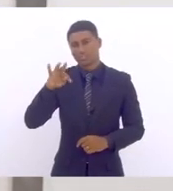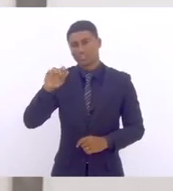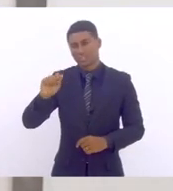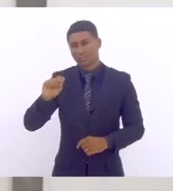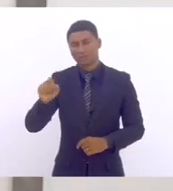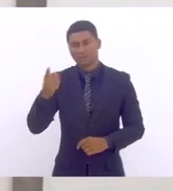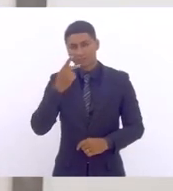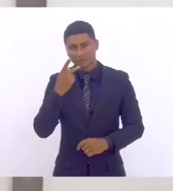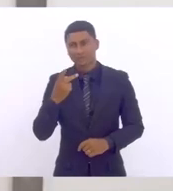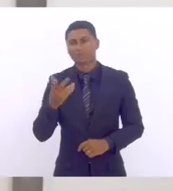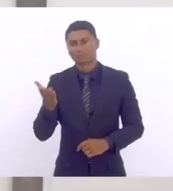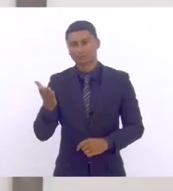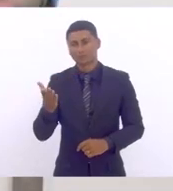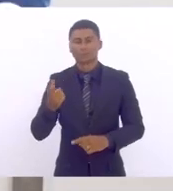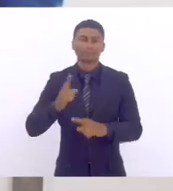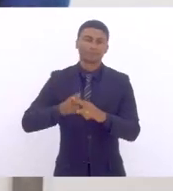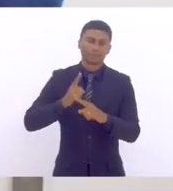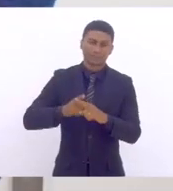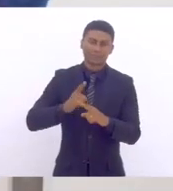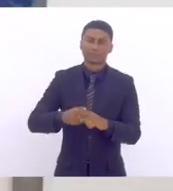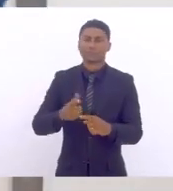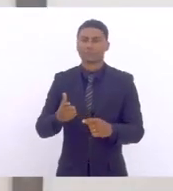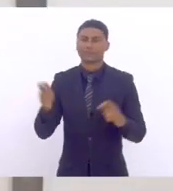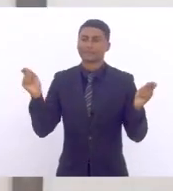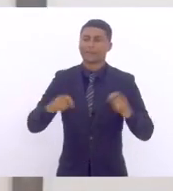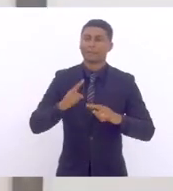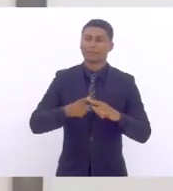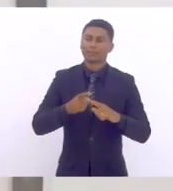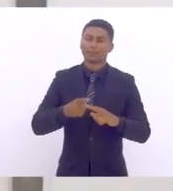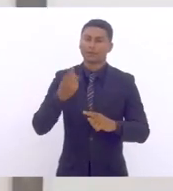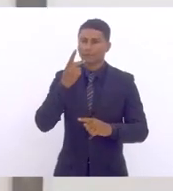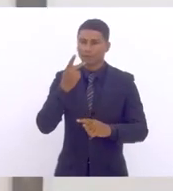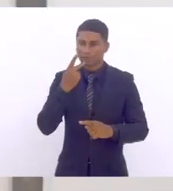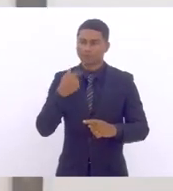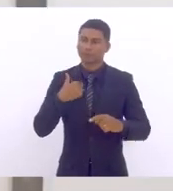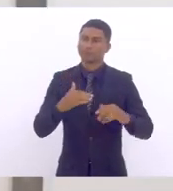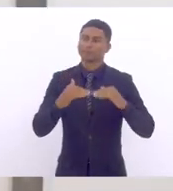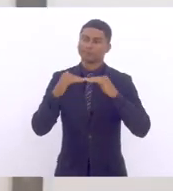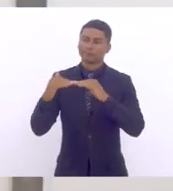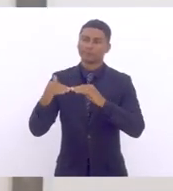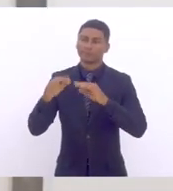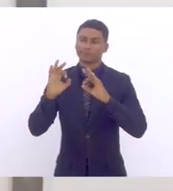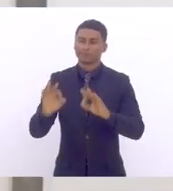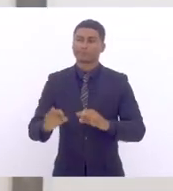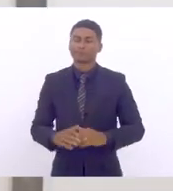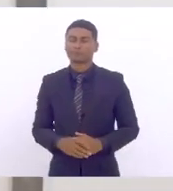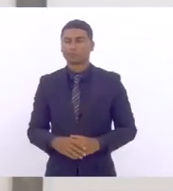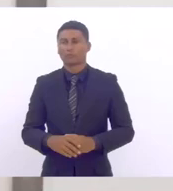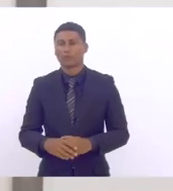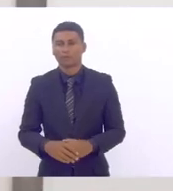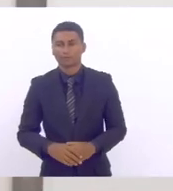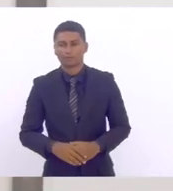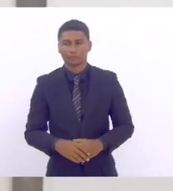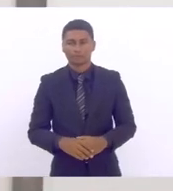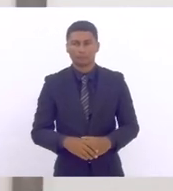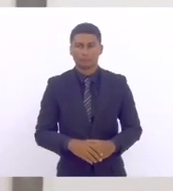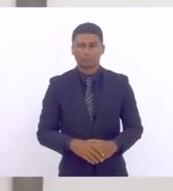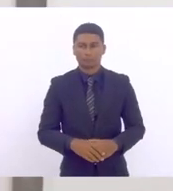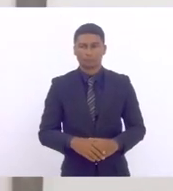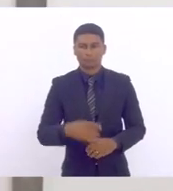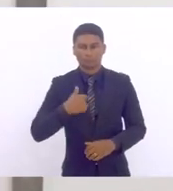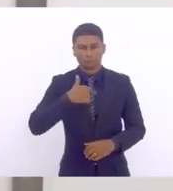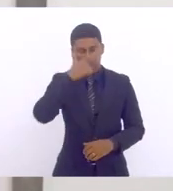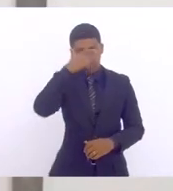já sustentou muito bem o porquê que isso é possível, e corrobora as suas palavras, e tenha desse